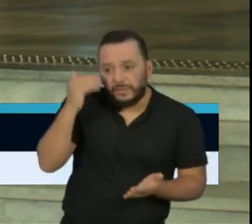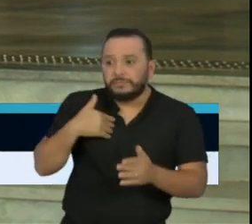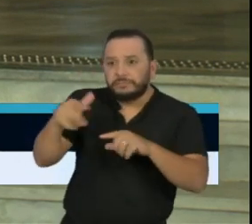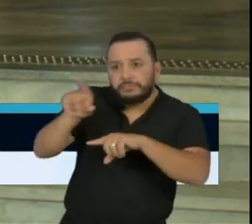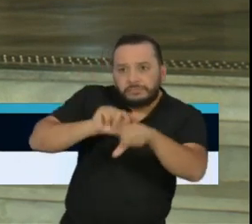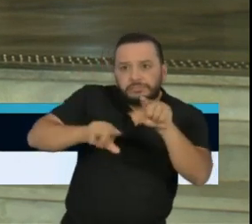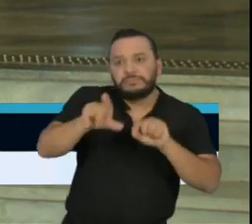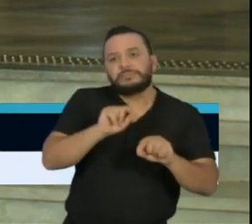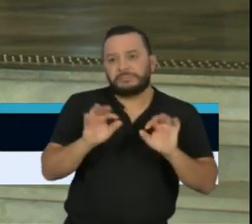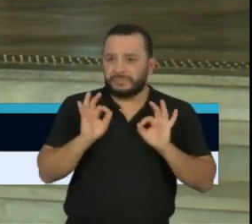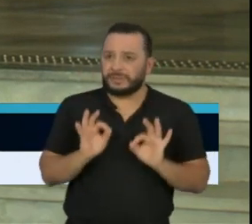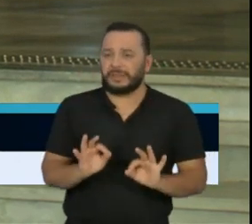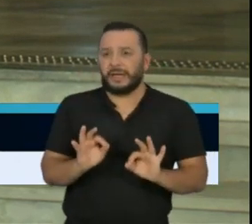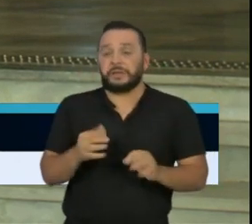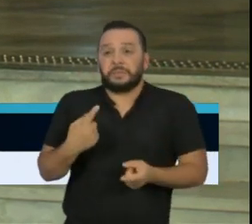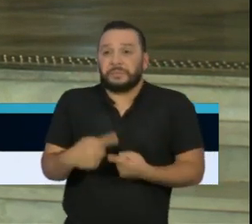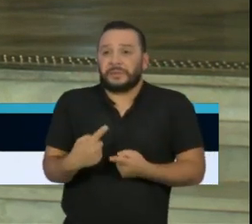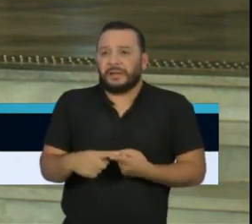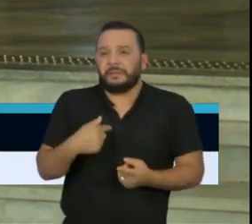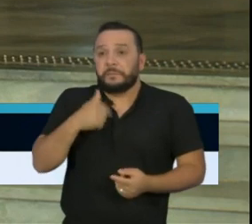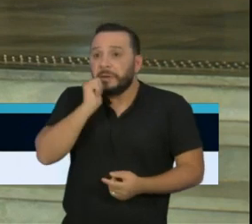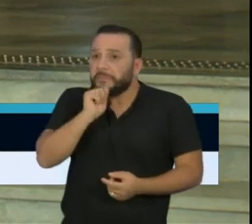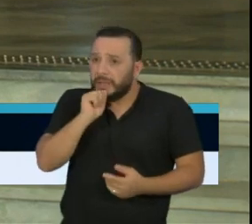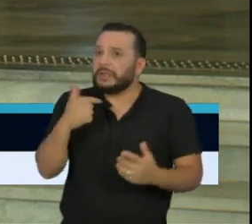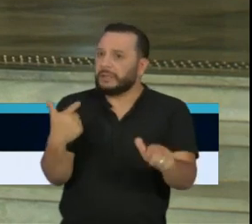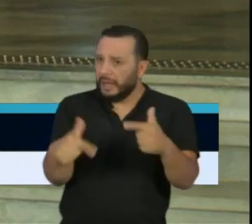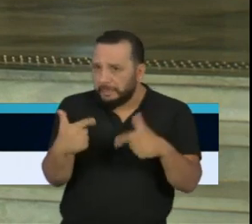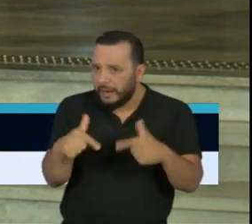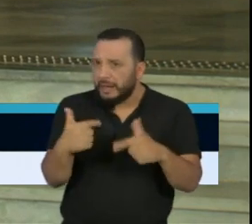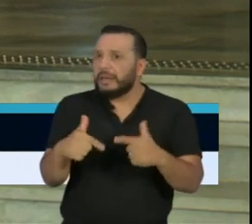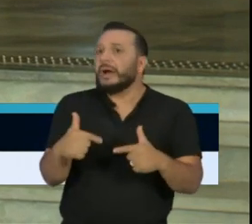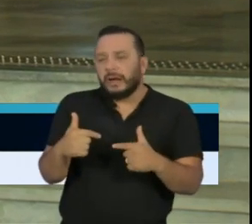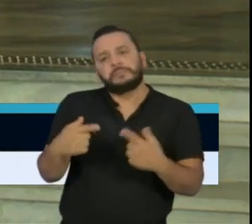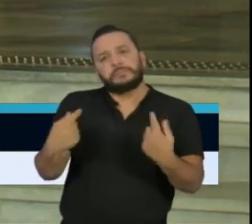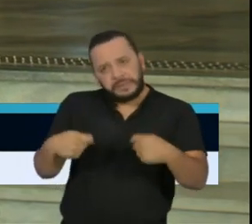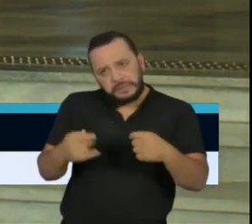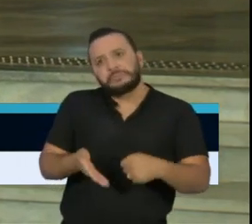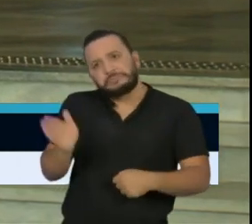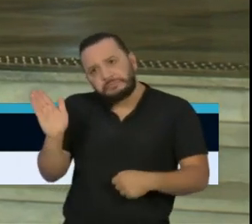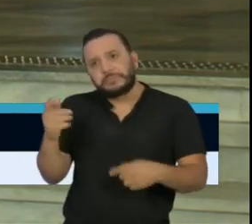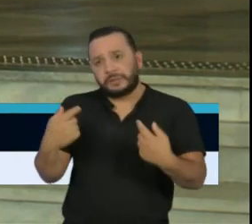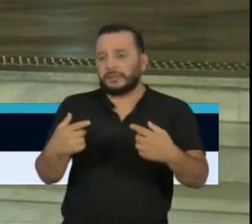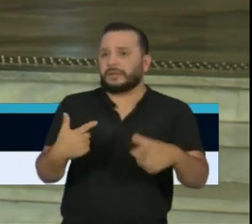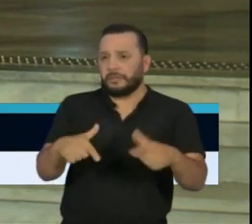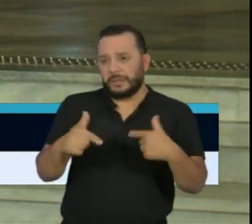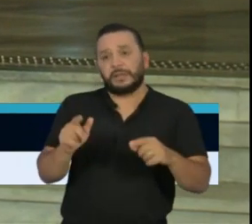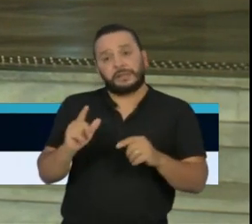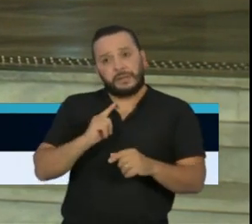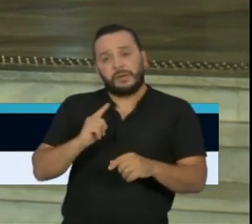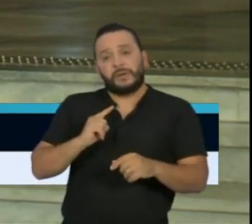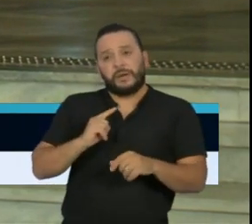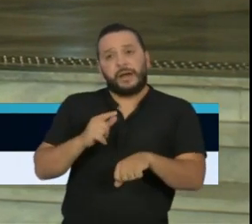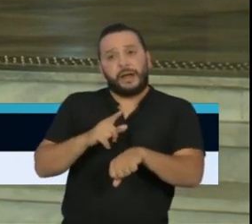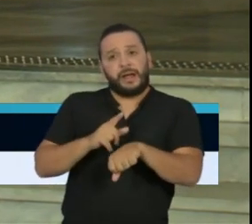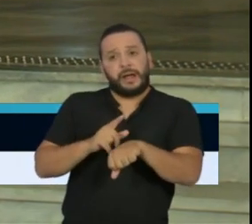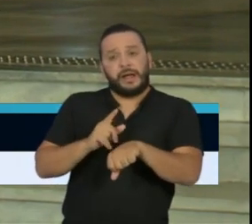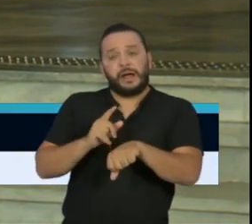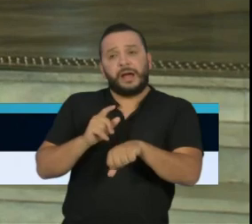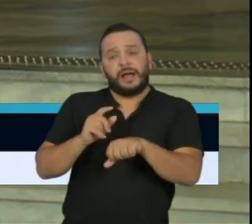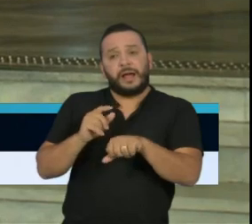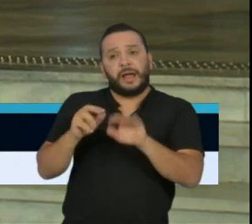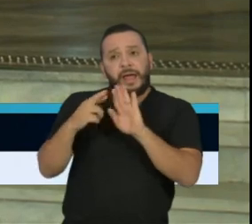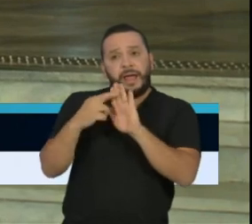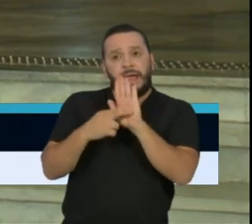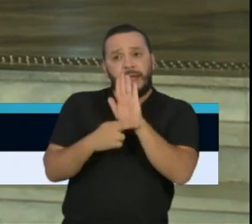perderiam o emprego por não ter com quem deixar os seus filhos. Então, o protocolo vai ser gradual, começando olhando para essa